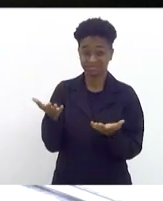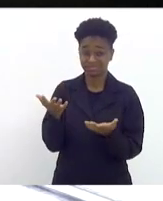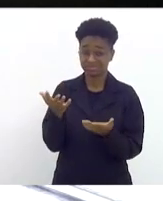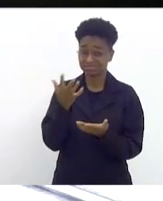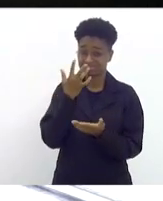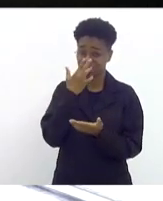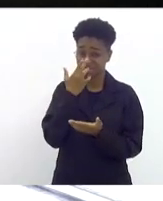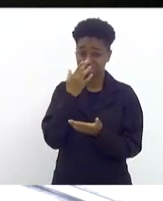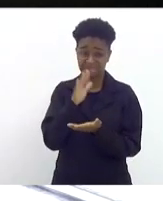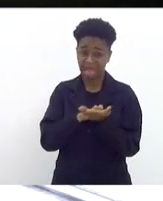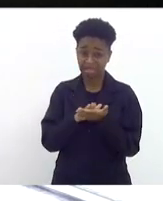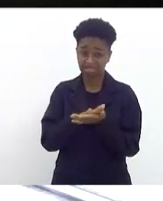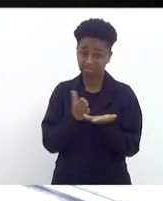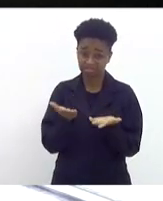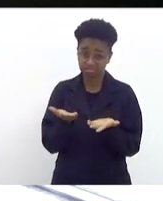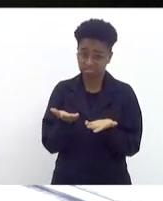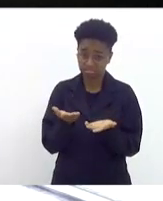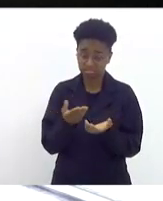praticamente nada